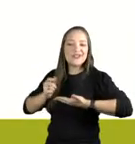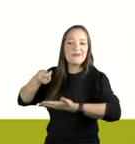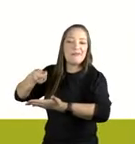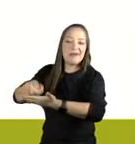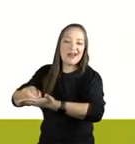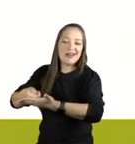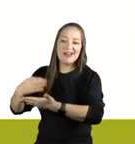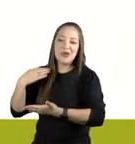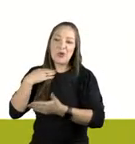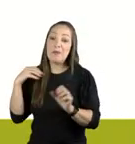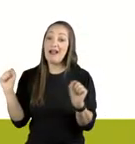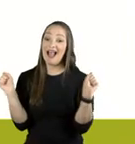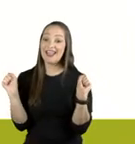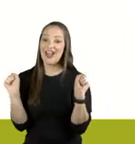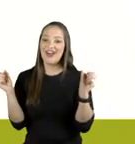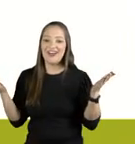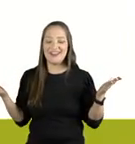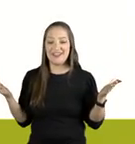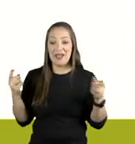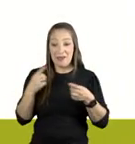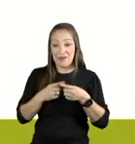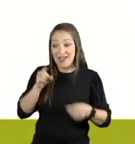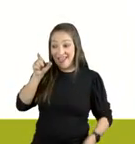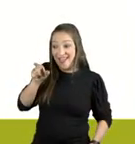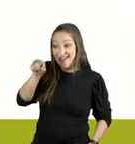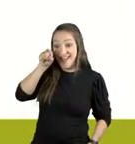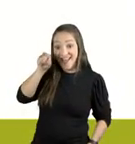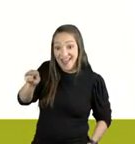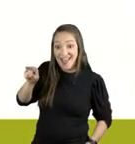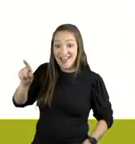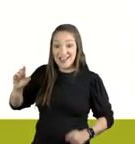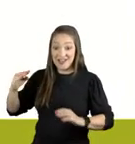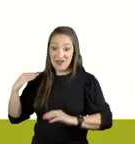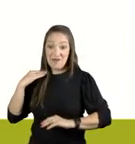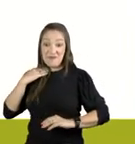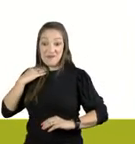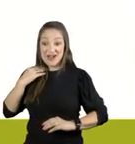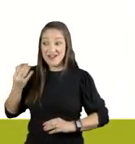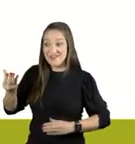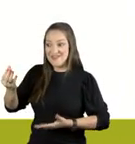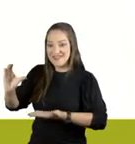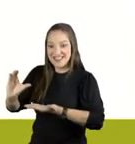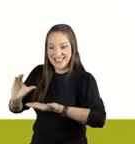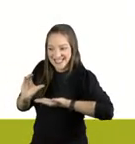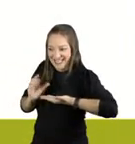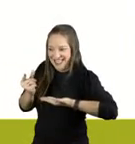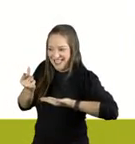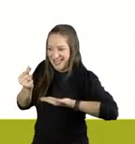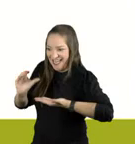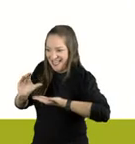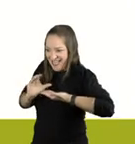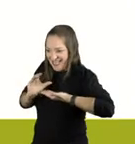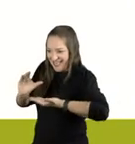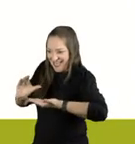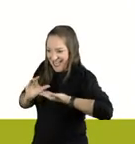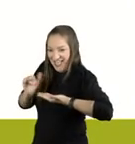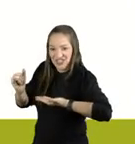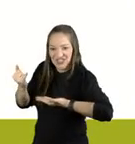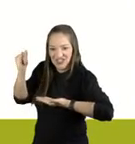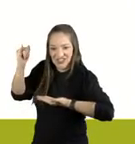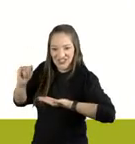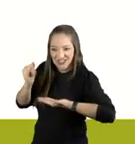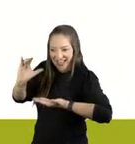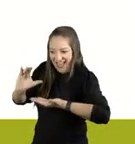Porque adivinha quem está enriquecendo? O banco. Então, conforme ele vai recebendo juros, ele vai enriquecendo mais. E